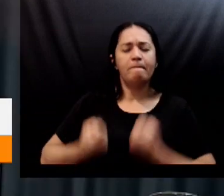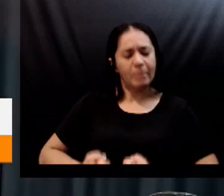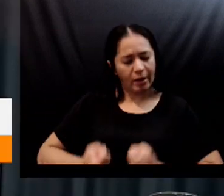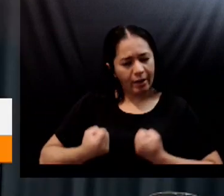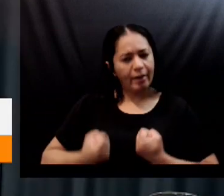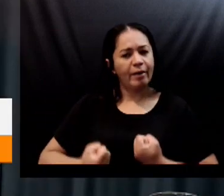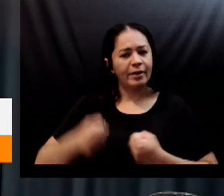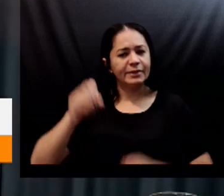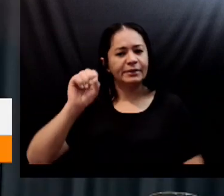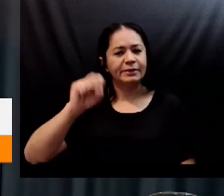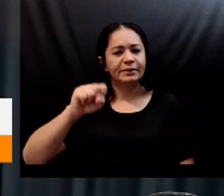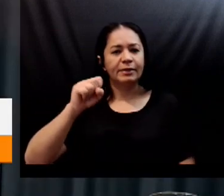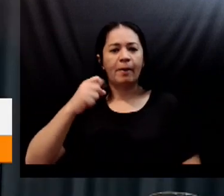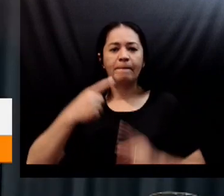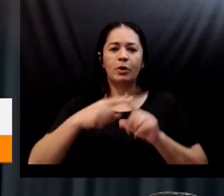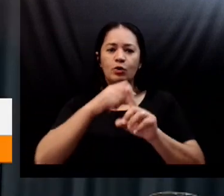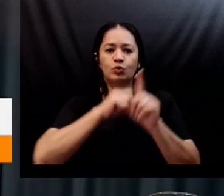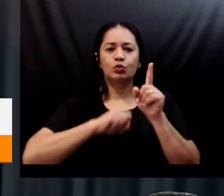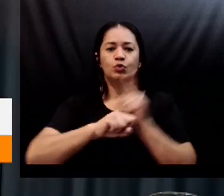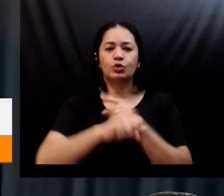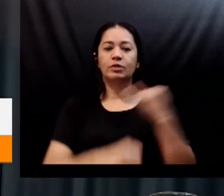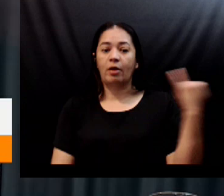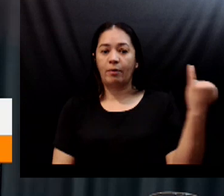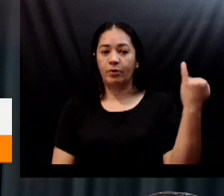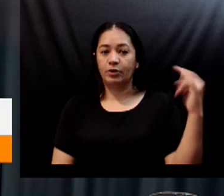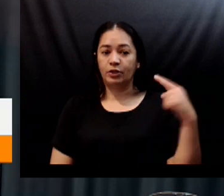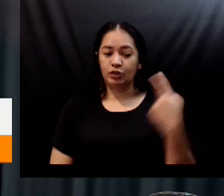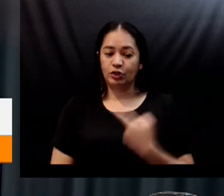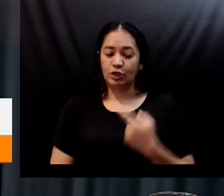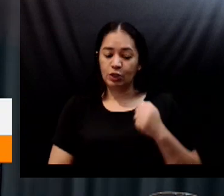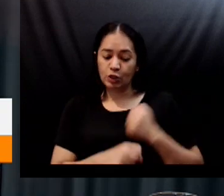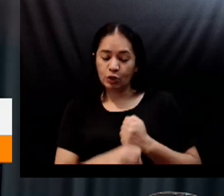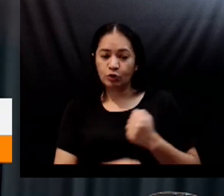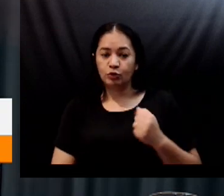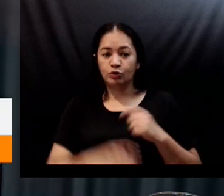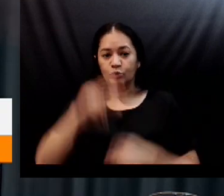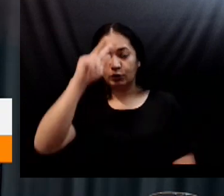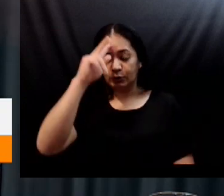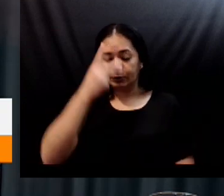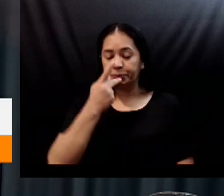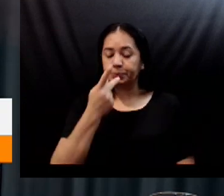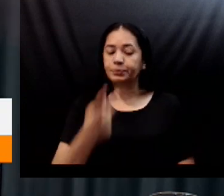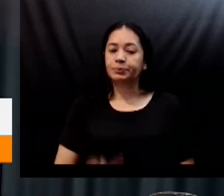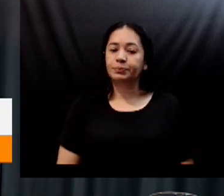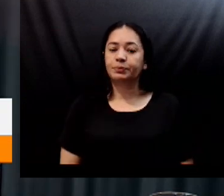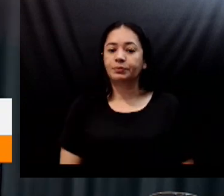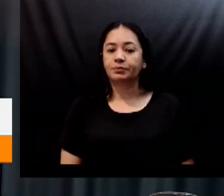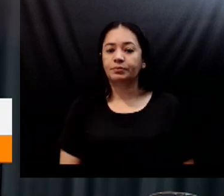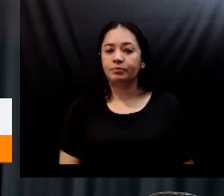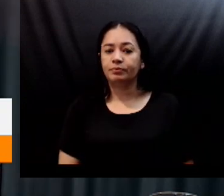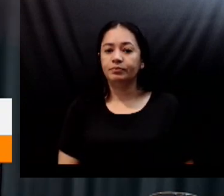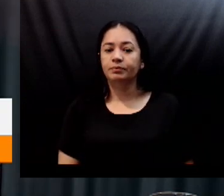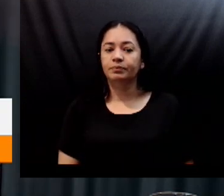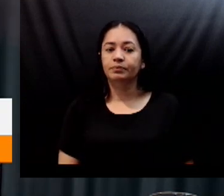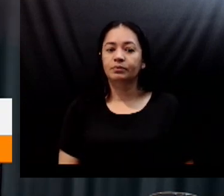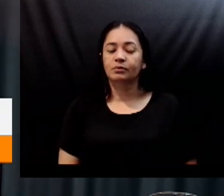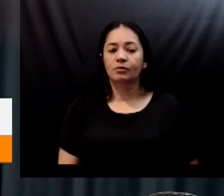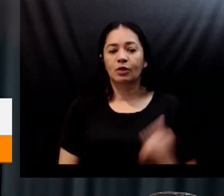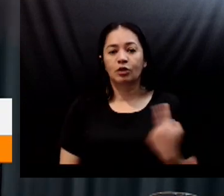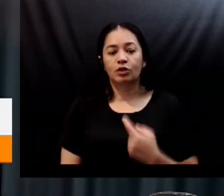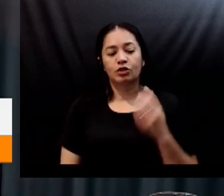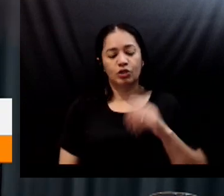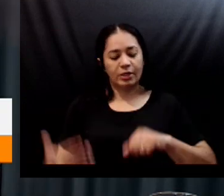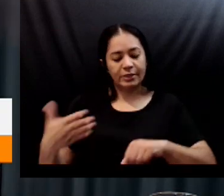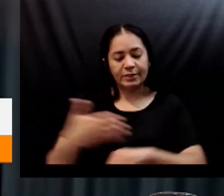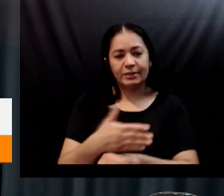social é muito importante na nossa construção de personalidade, né? Então, como a gente está inserido nas redes sociais e